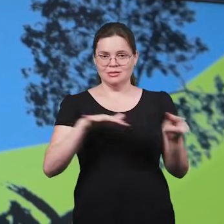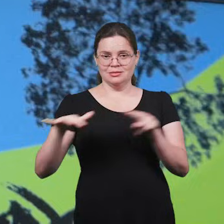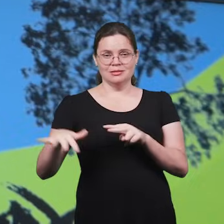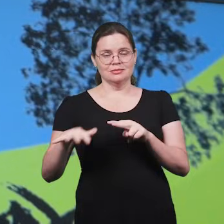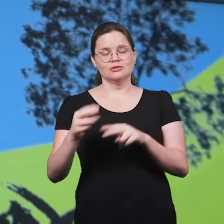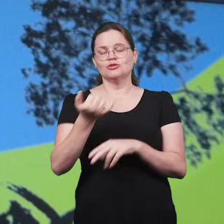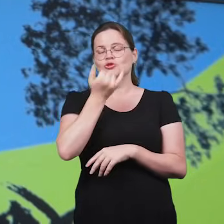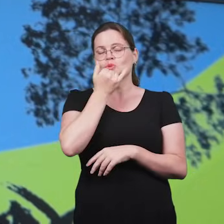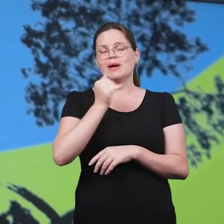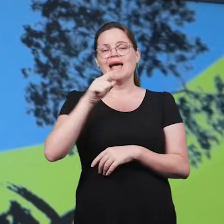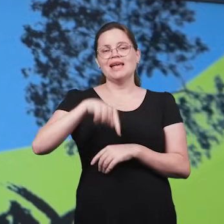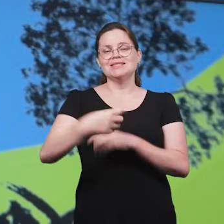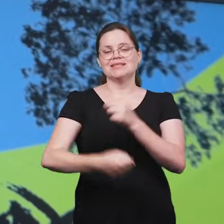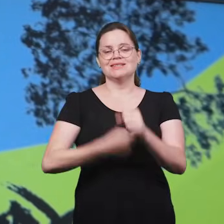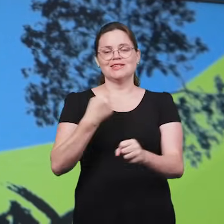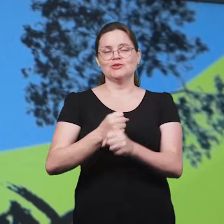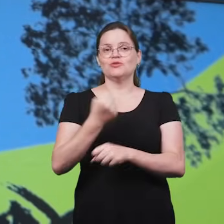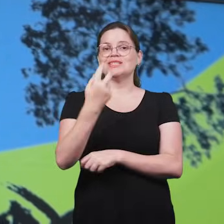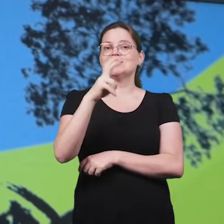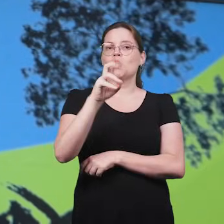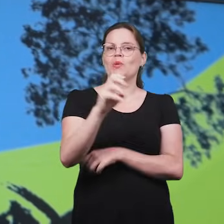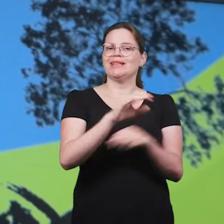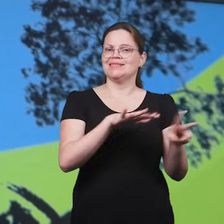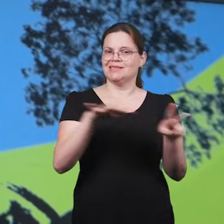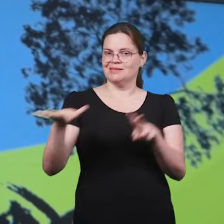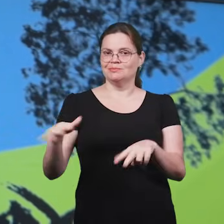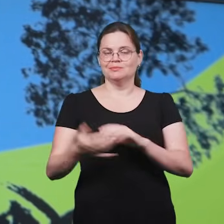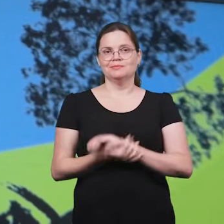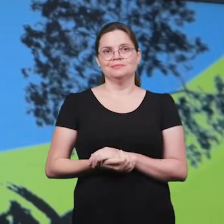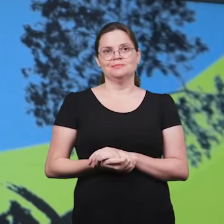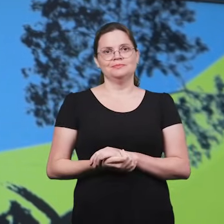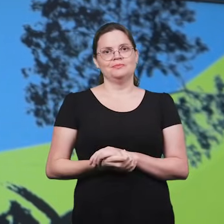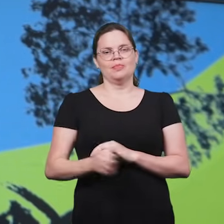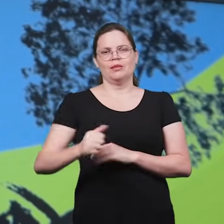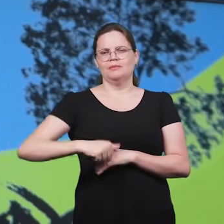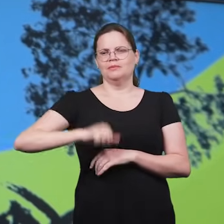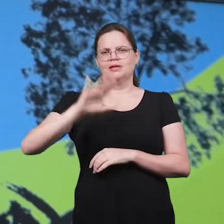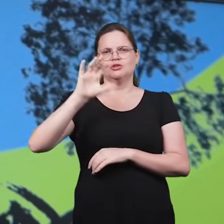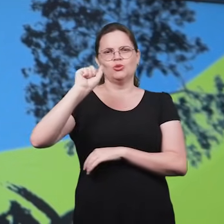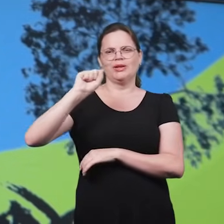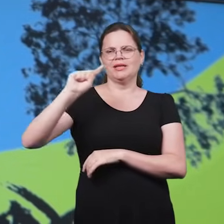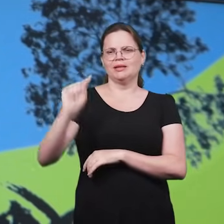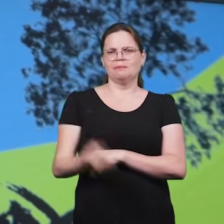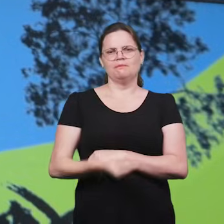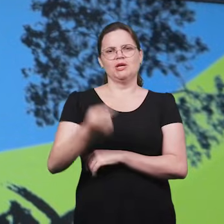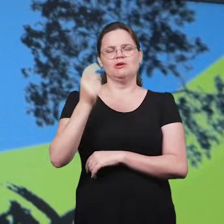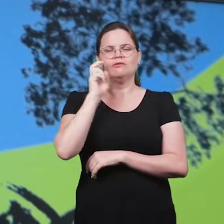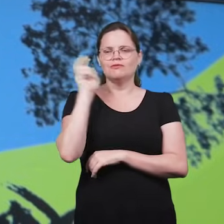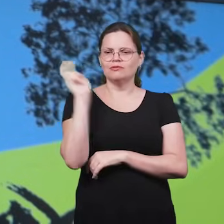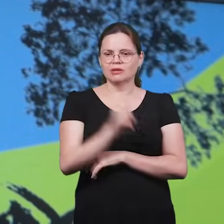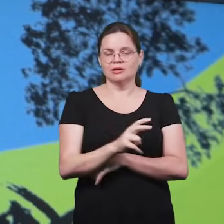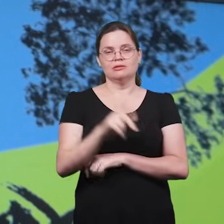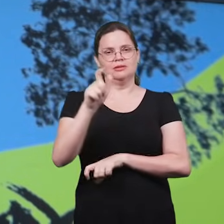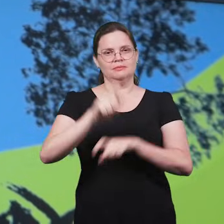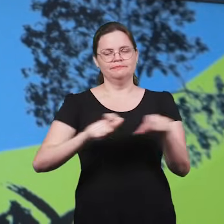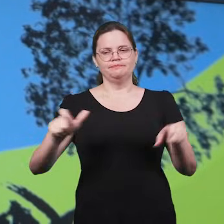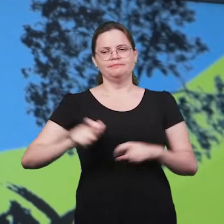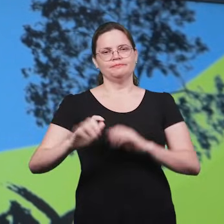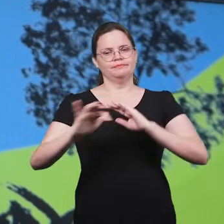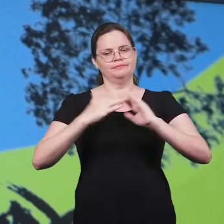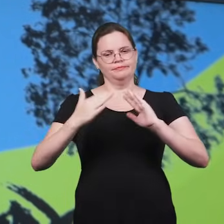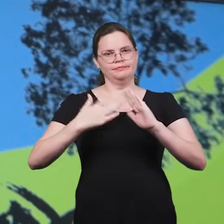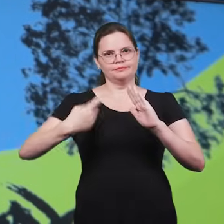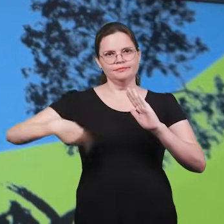tantas visualizações, mais de 80 mil e muitas pessoas que se comunicam conosco, tanto